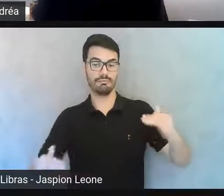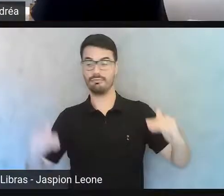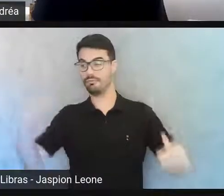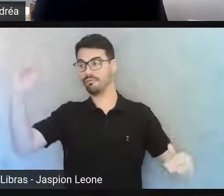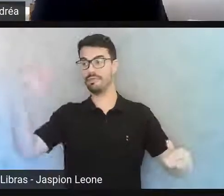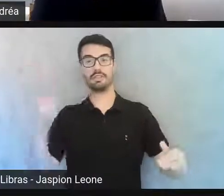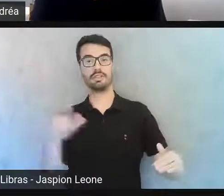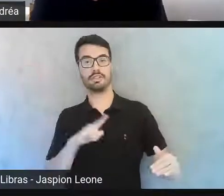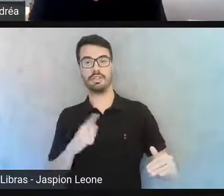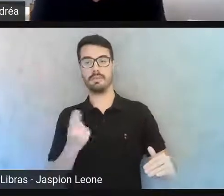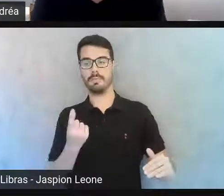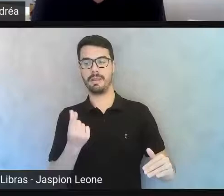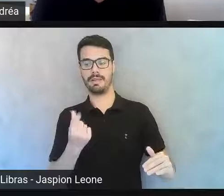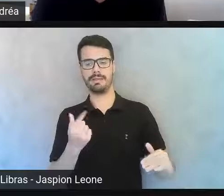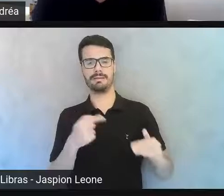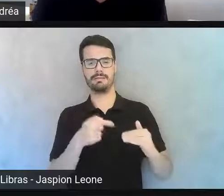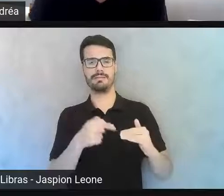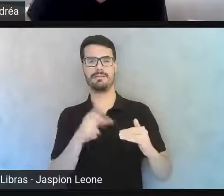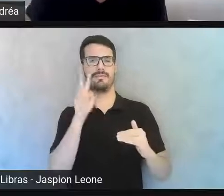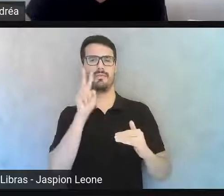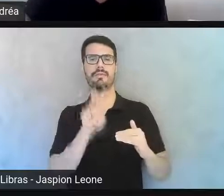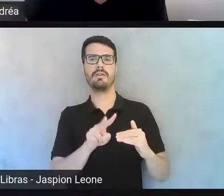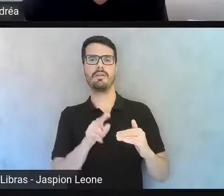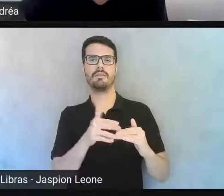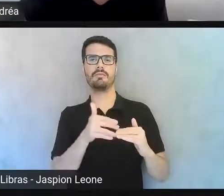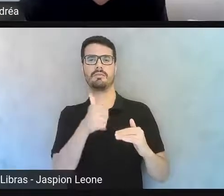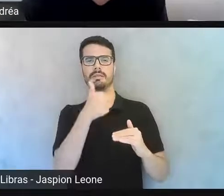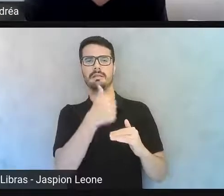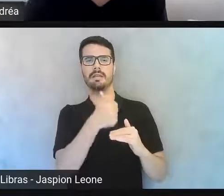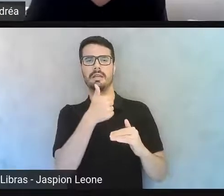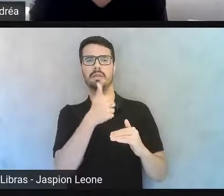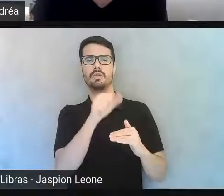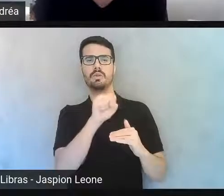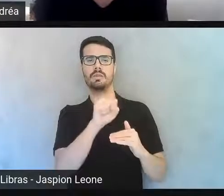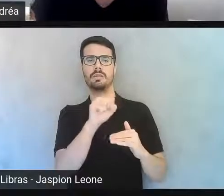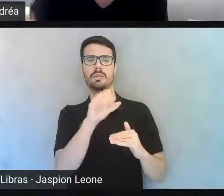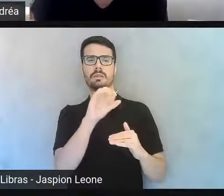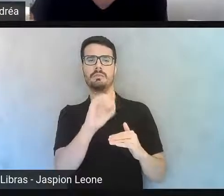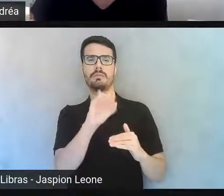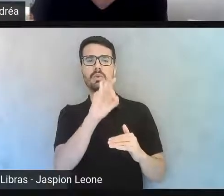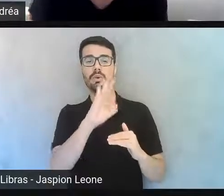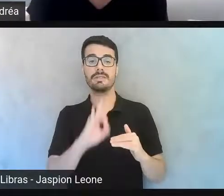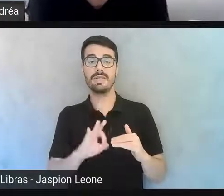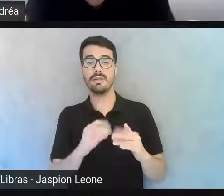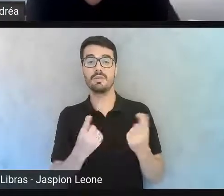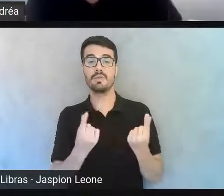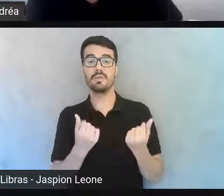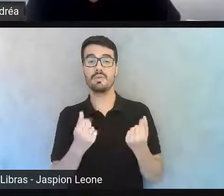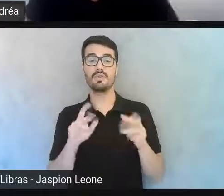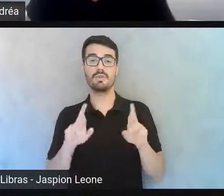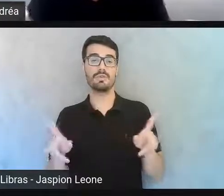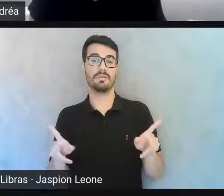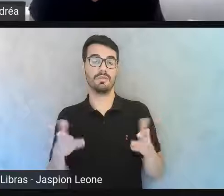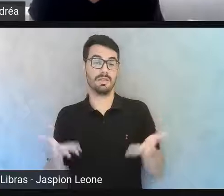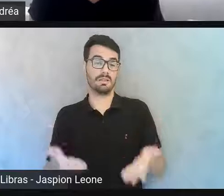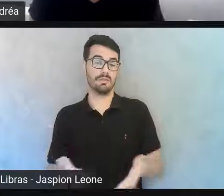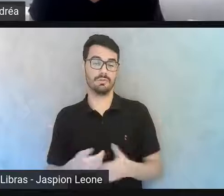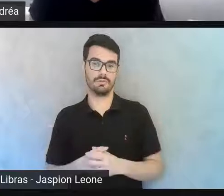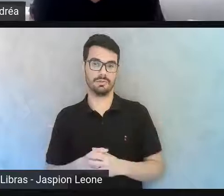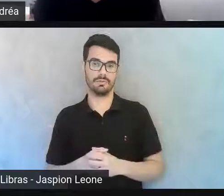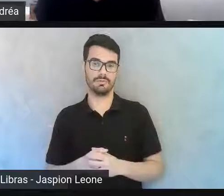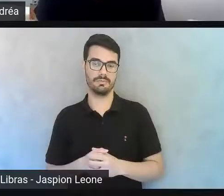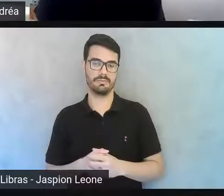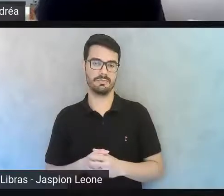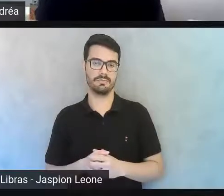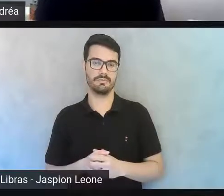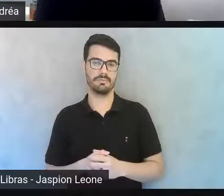preços, pelo que a gente viu lá, de 180% de diferença do preço atual, do preço que foi a época que não haveria isso,